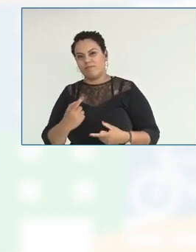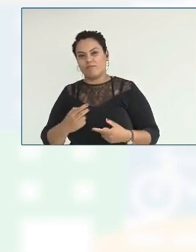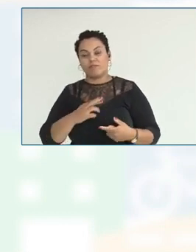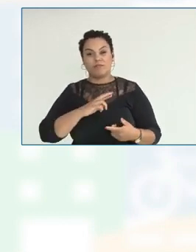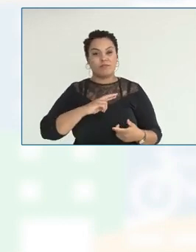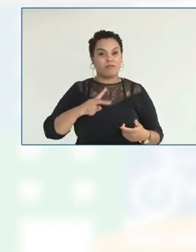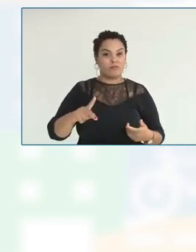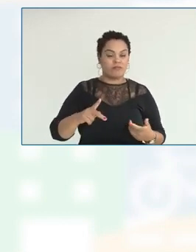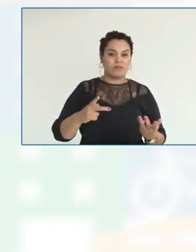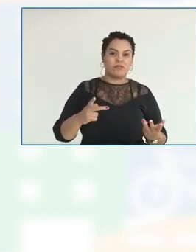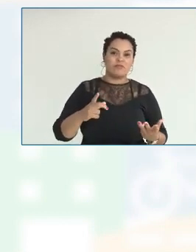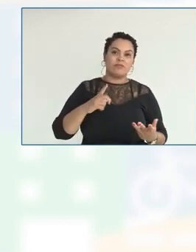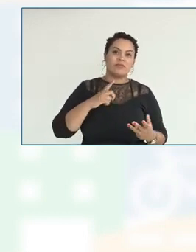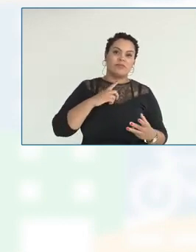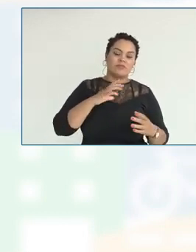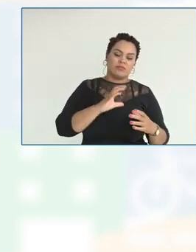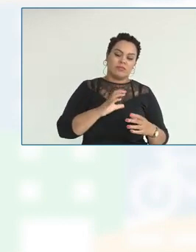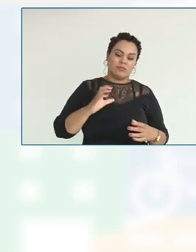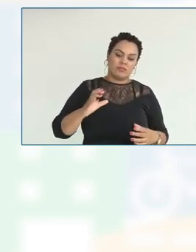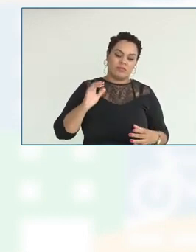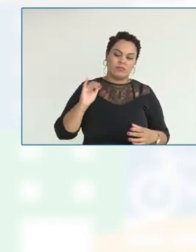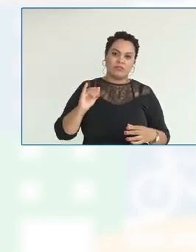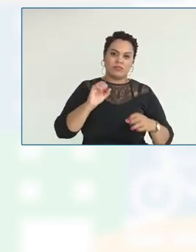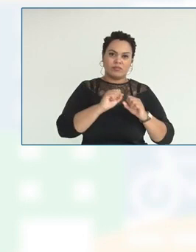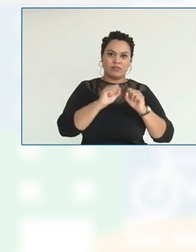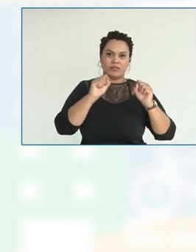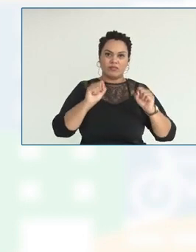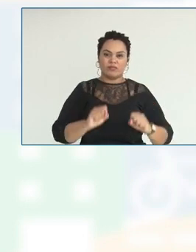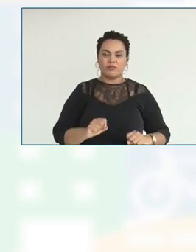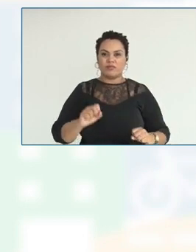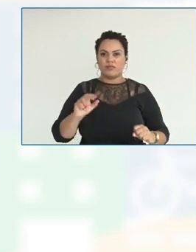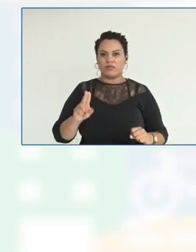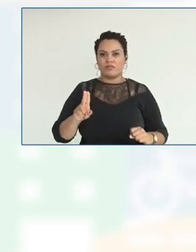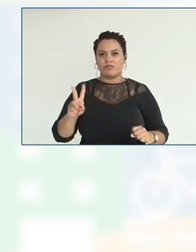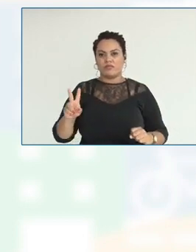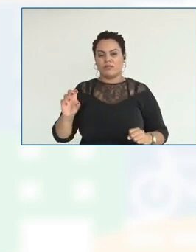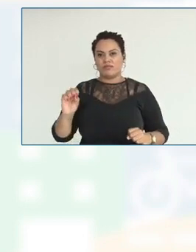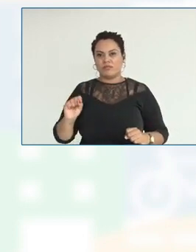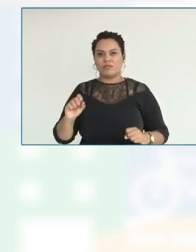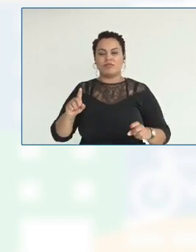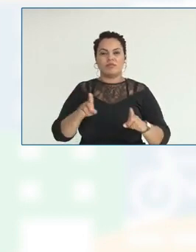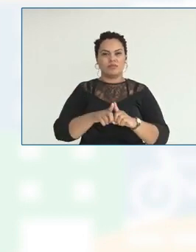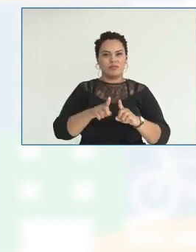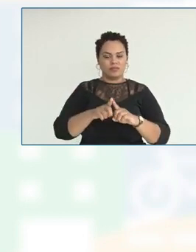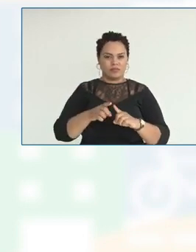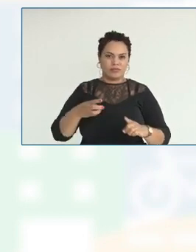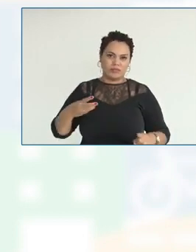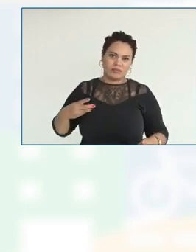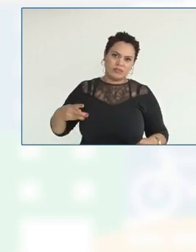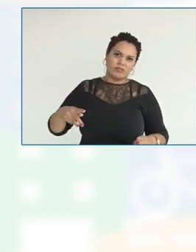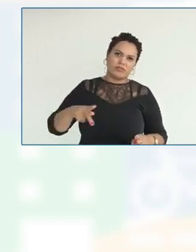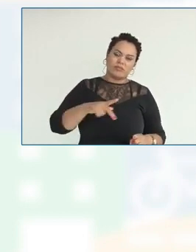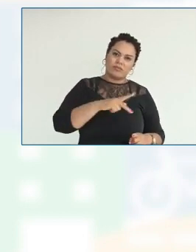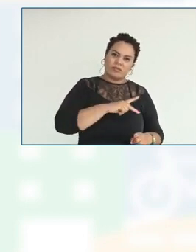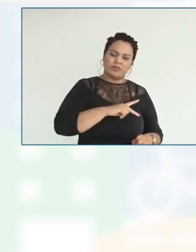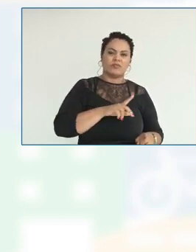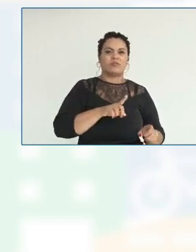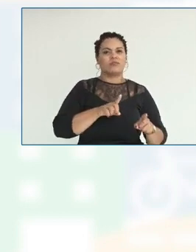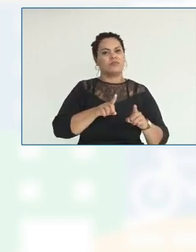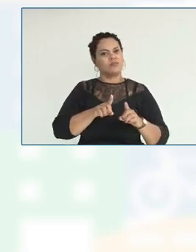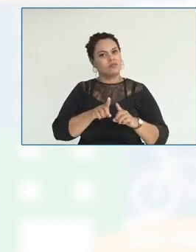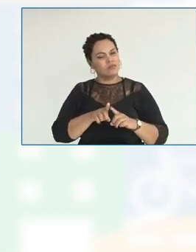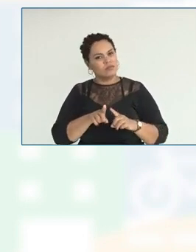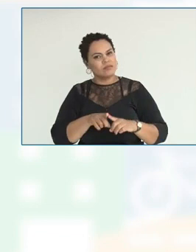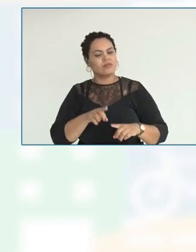Datatox, né? O programa, a UVS, a imprensa e Ministério Público, né? E os casos atípicos são aqueles agentes tóxicos